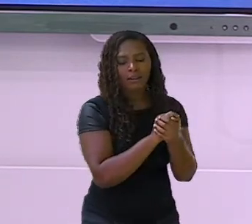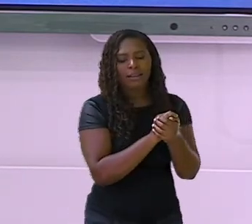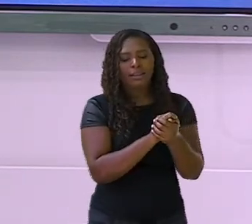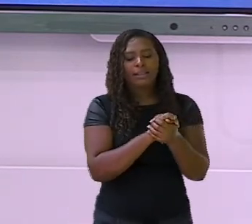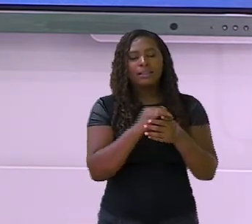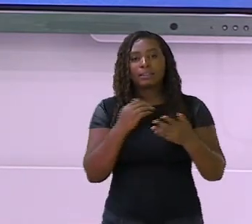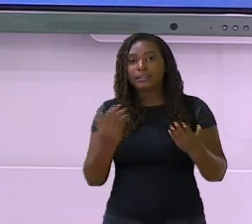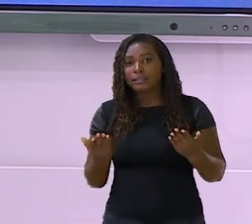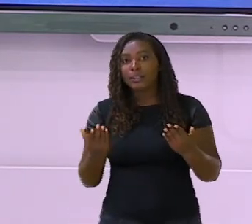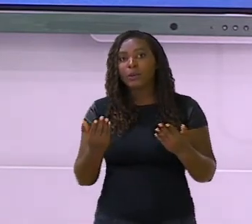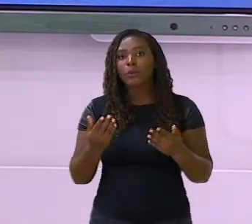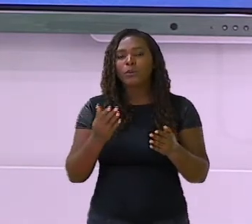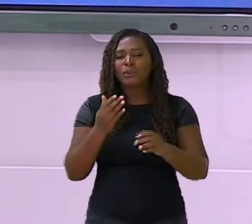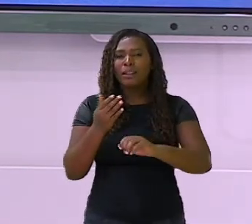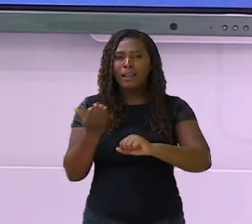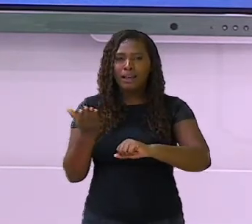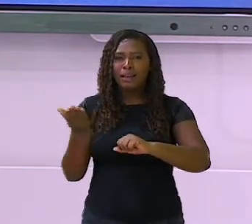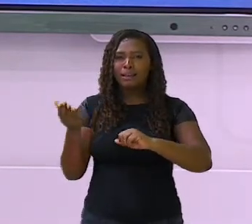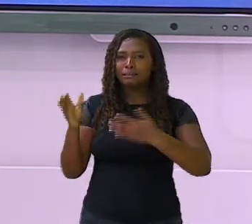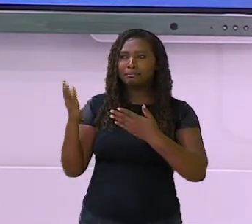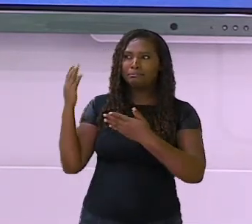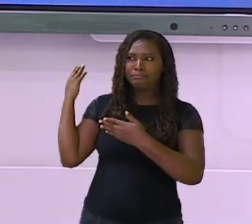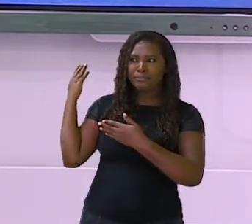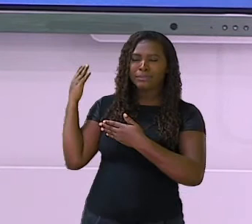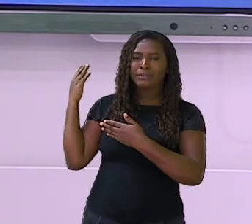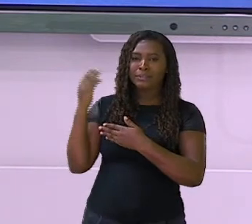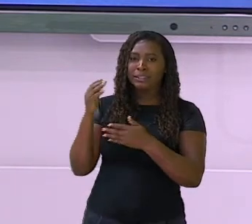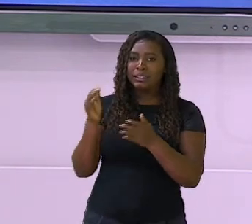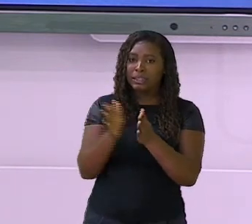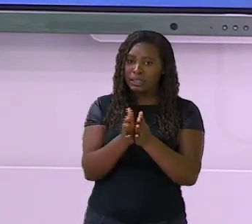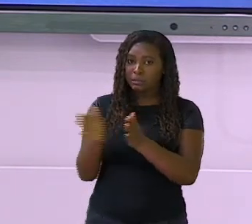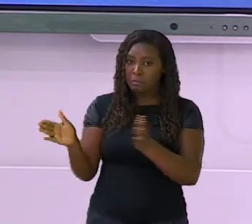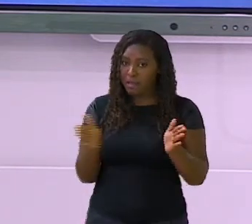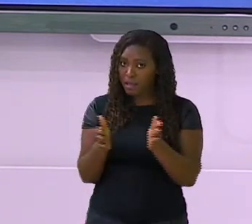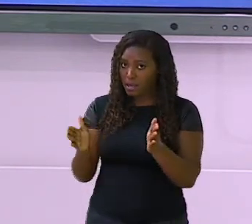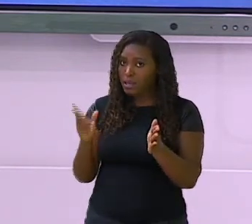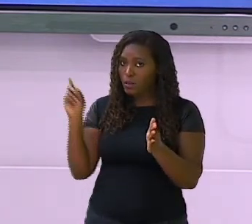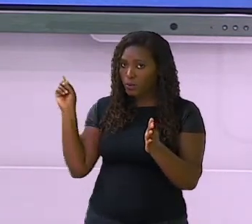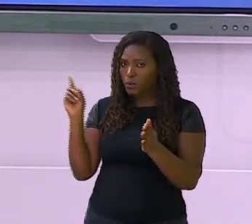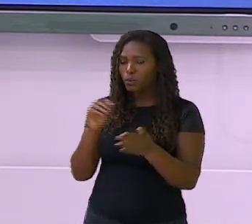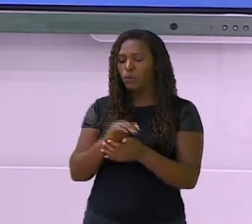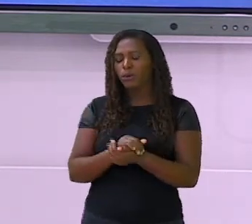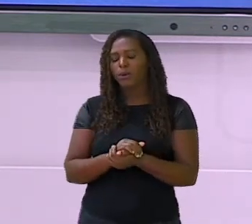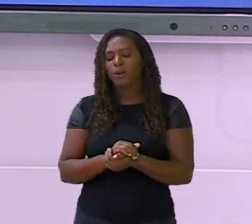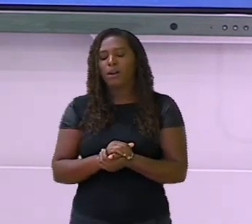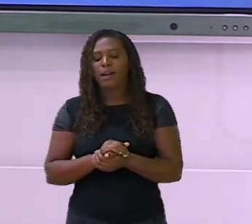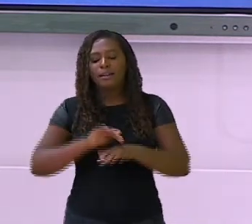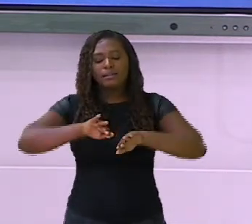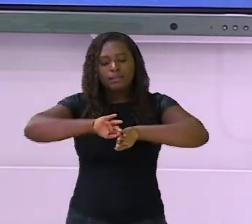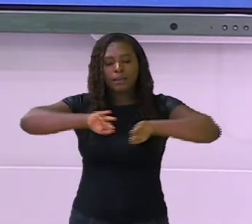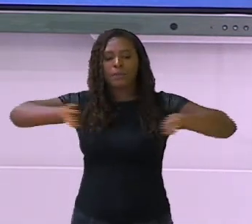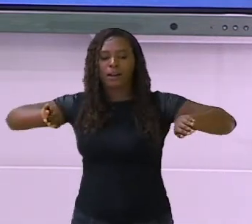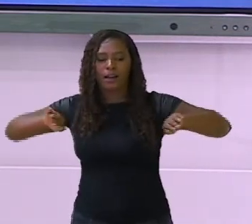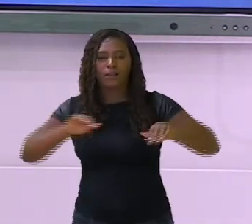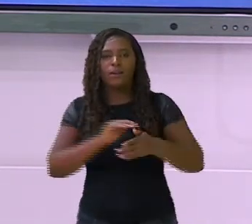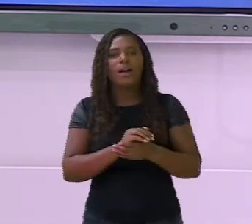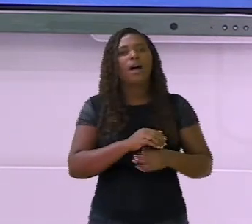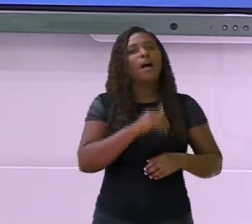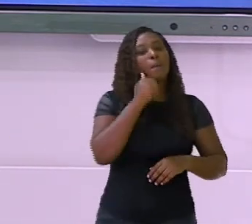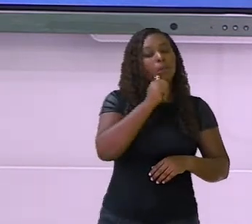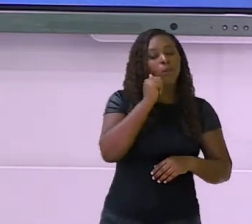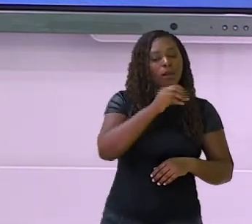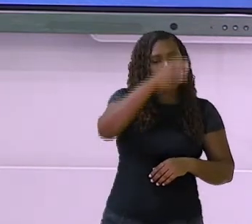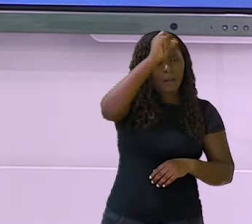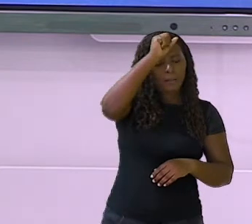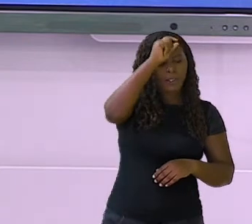muito questionada. Por que os homens precisavam aprender determinadas coisas e as mulheres precisavam aprender outras coisas